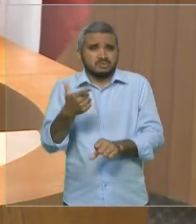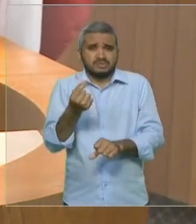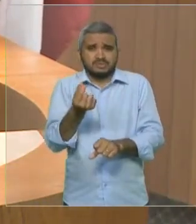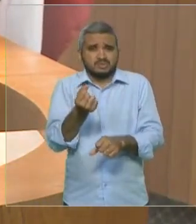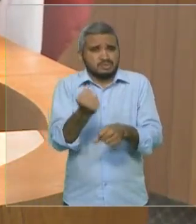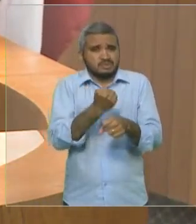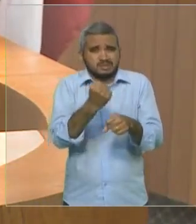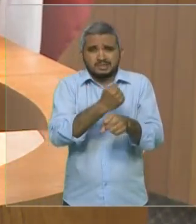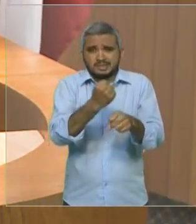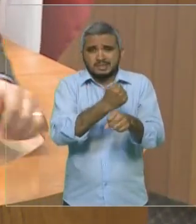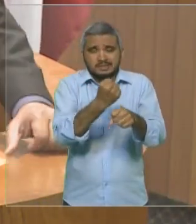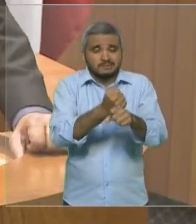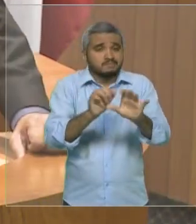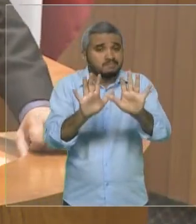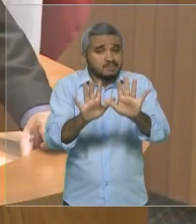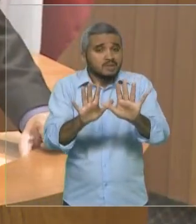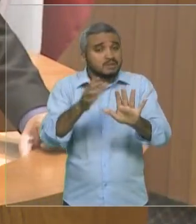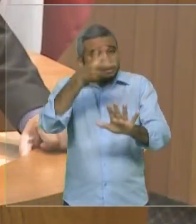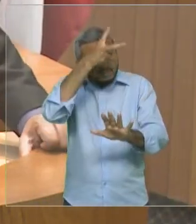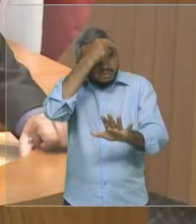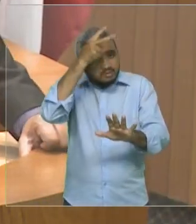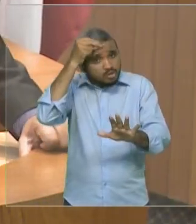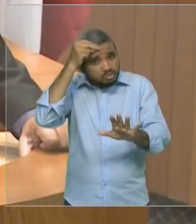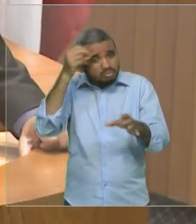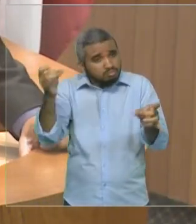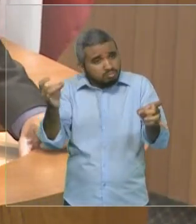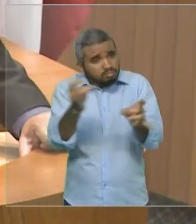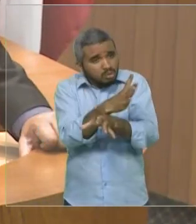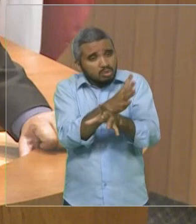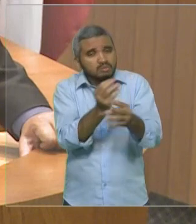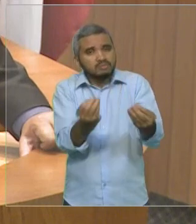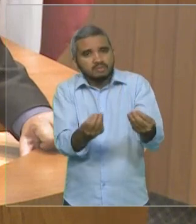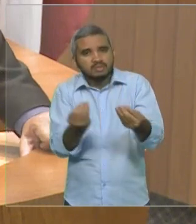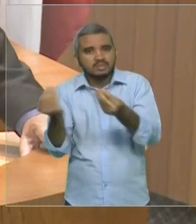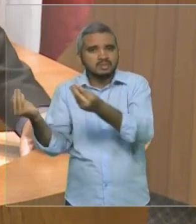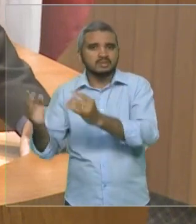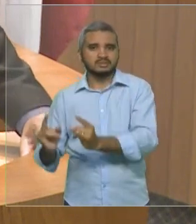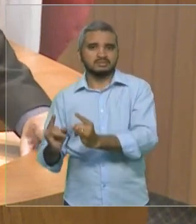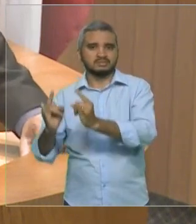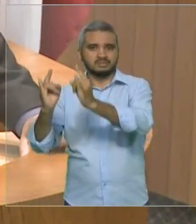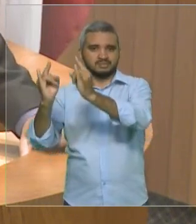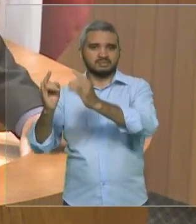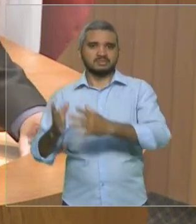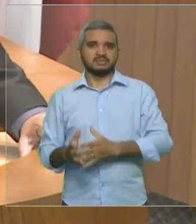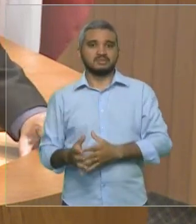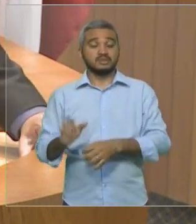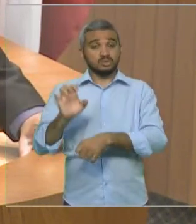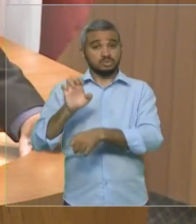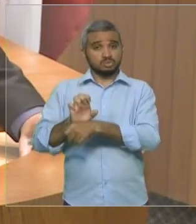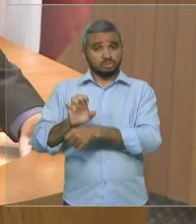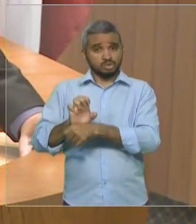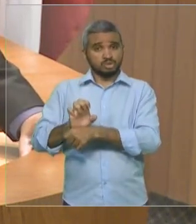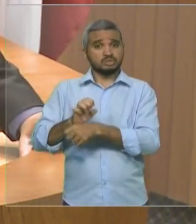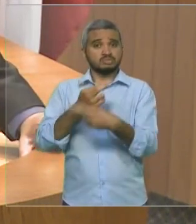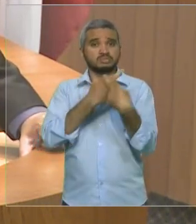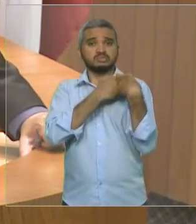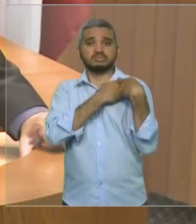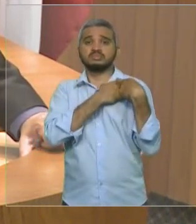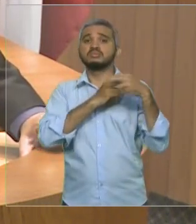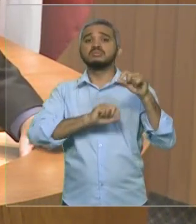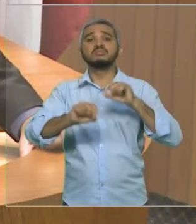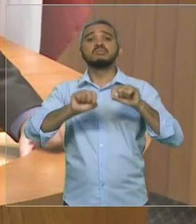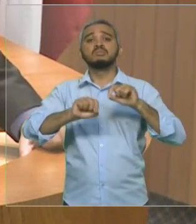si também uma responsabilidade importante de implantar, de manter, de garantir a qualidade do ensino superior